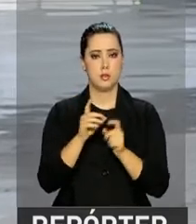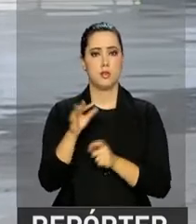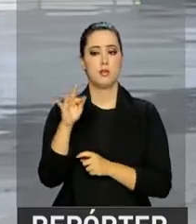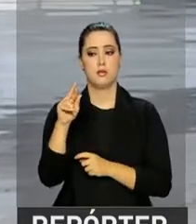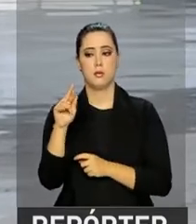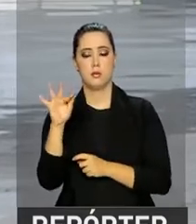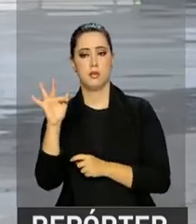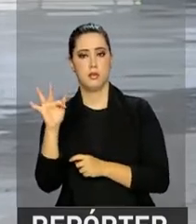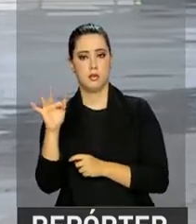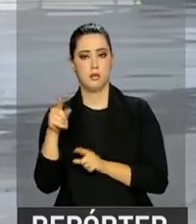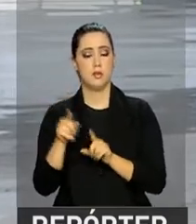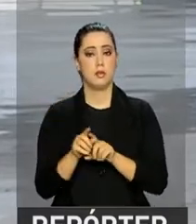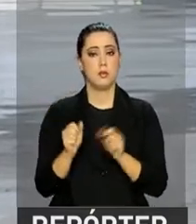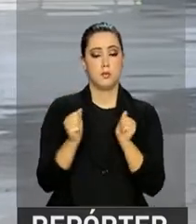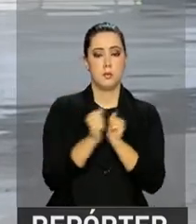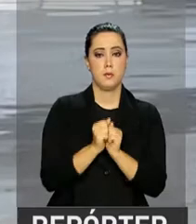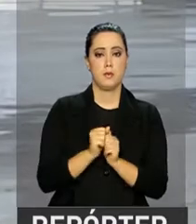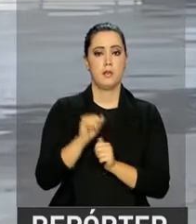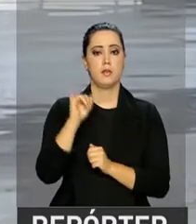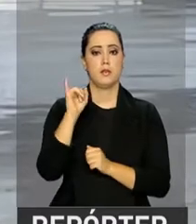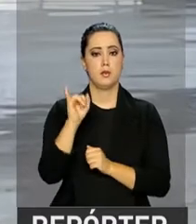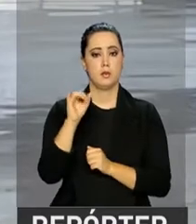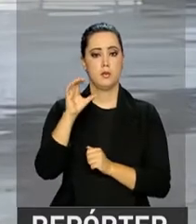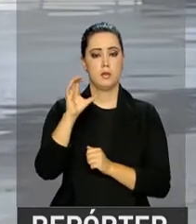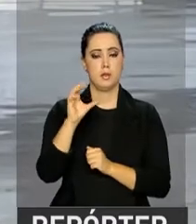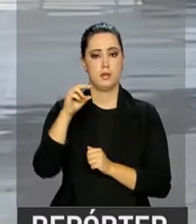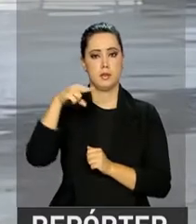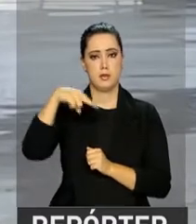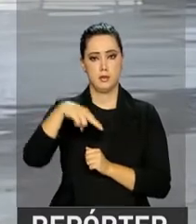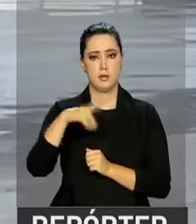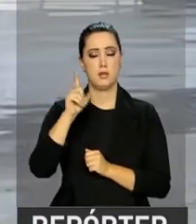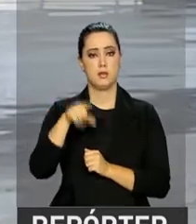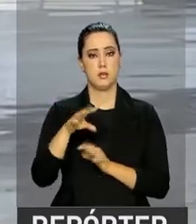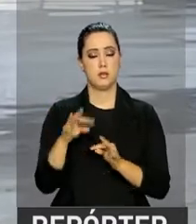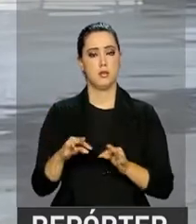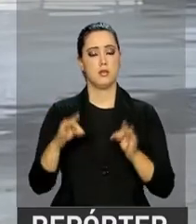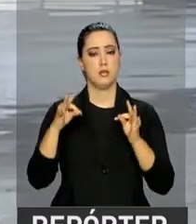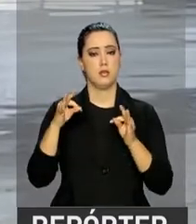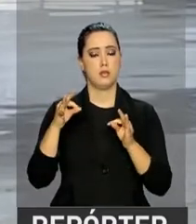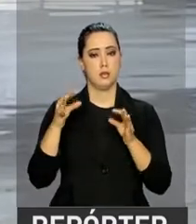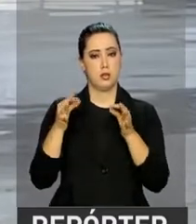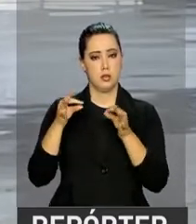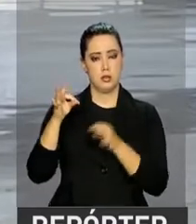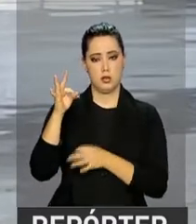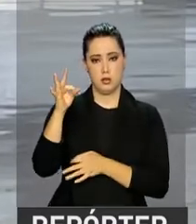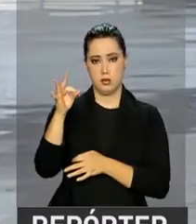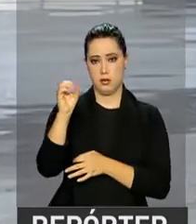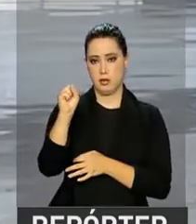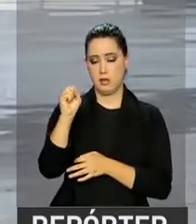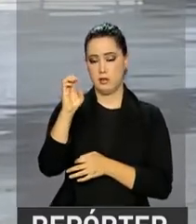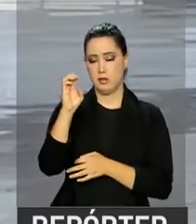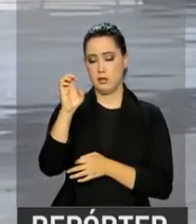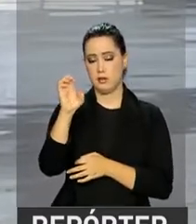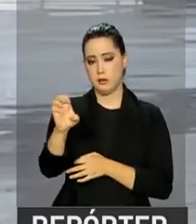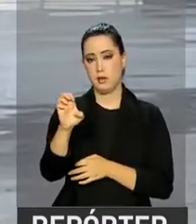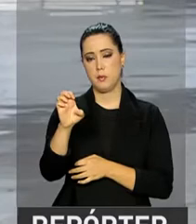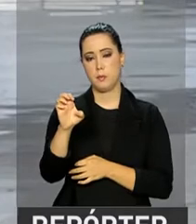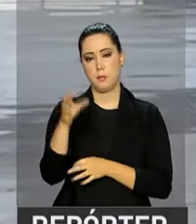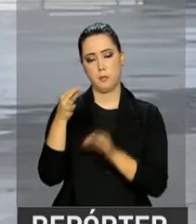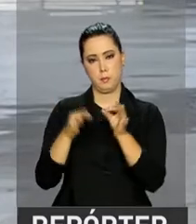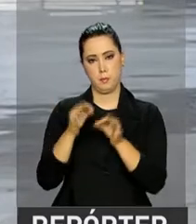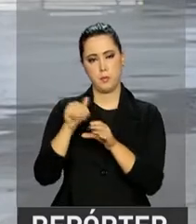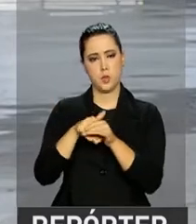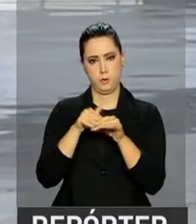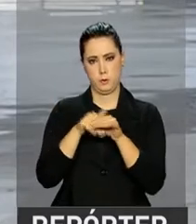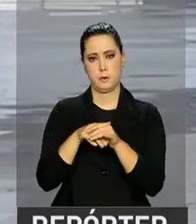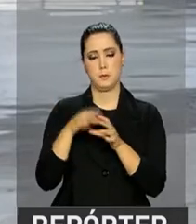com os dados do ICN, que é gerido pelo Tribunal Superior Eleitoral, o TSE. O comitê já